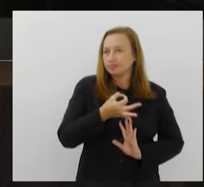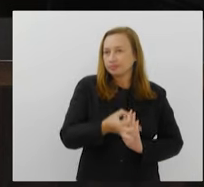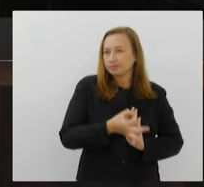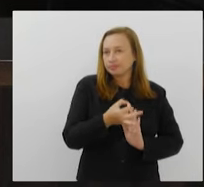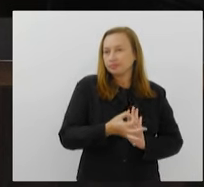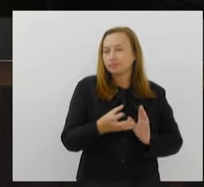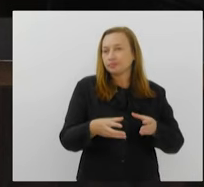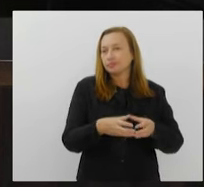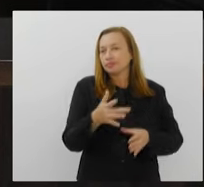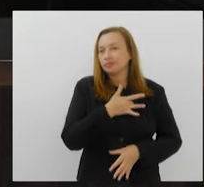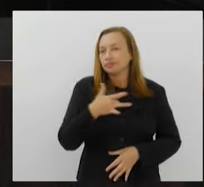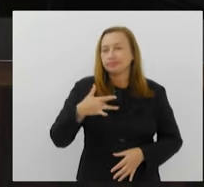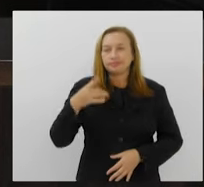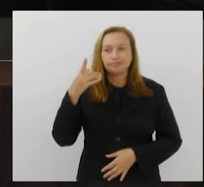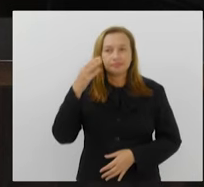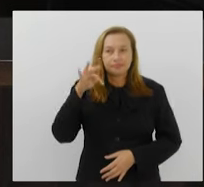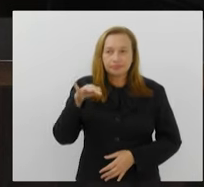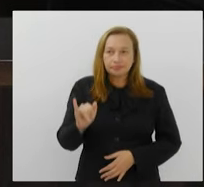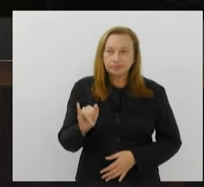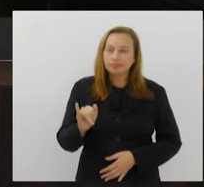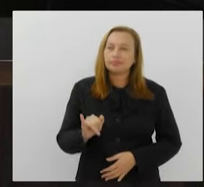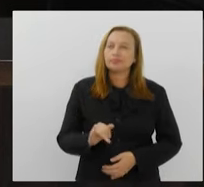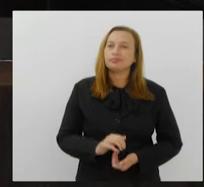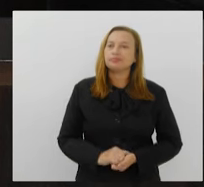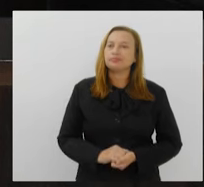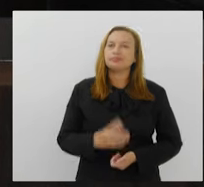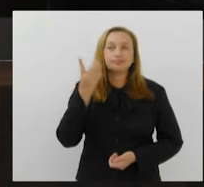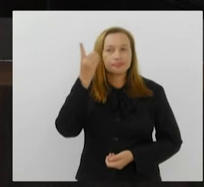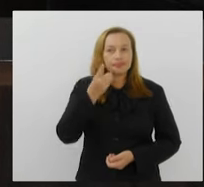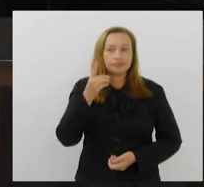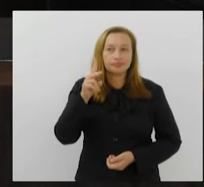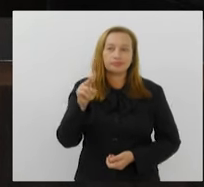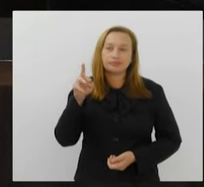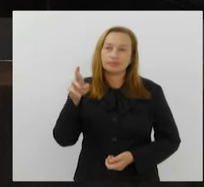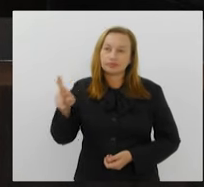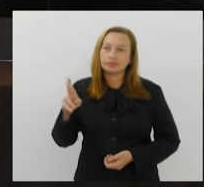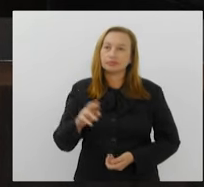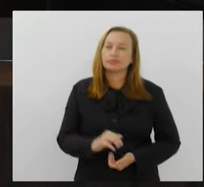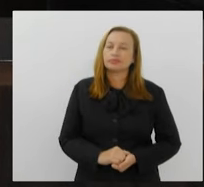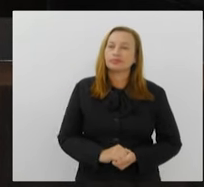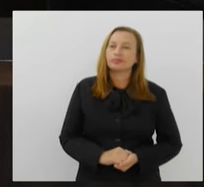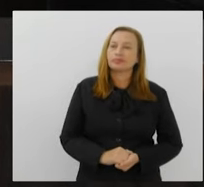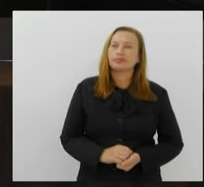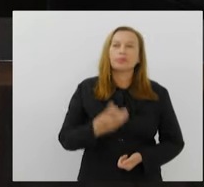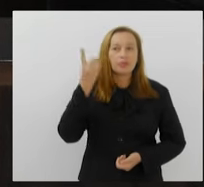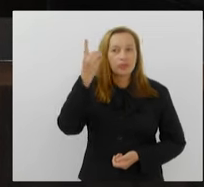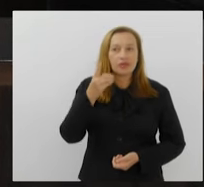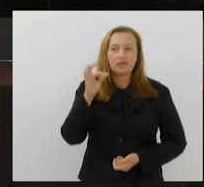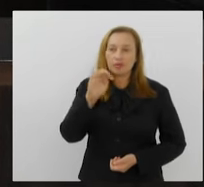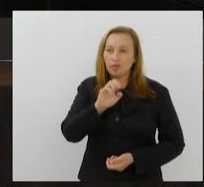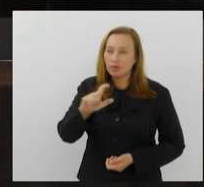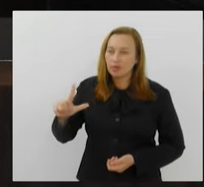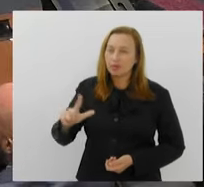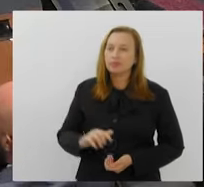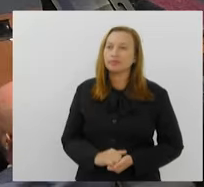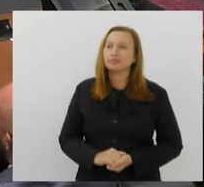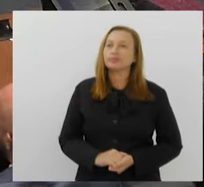Comissão de Saúde, deputado Tande Vieira. Deputado Vitor Júnior. Deputado Felipe Poubel.